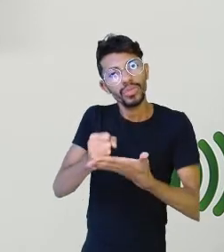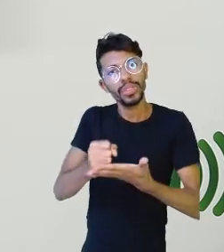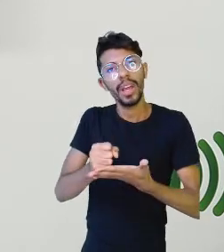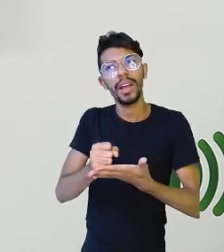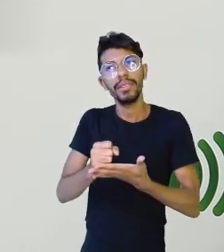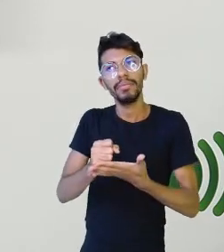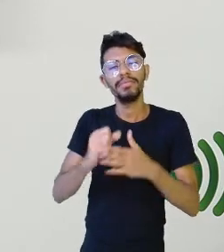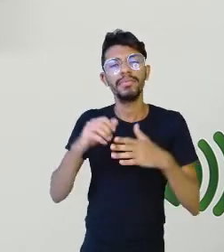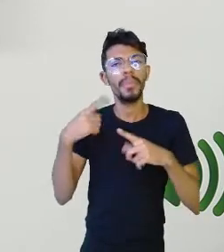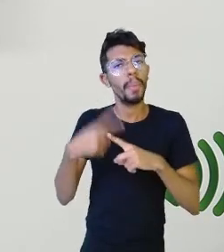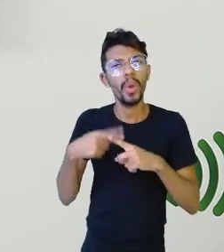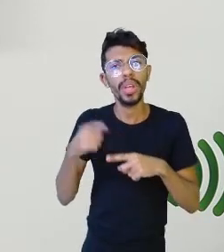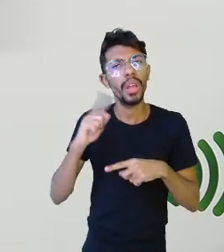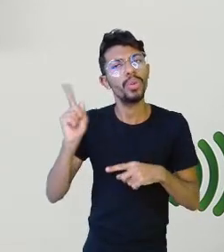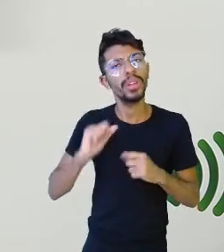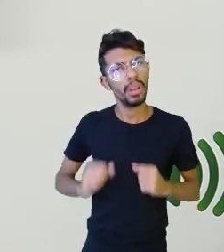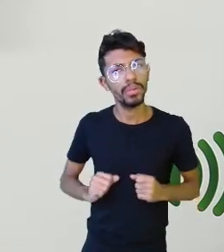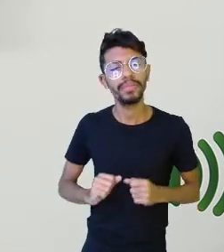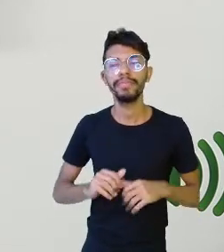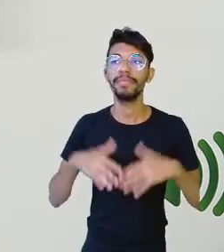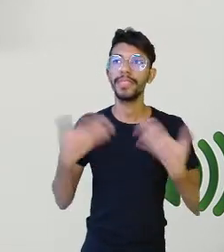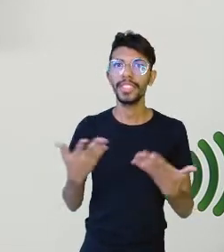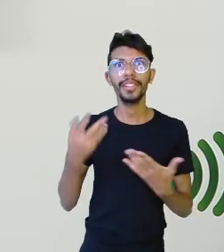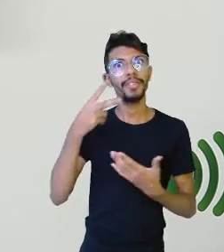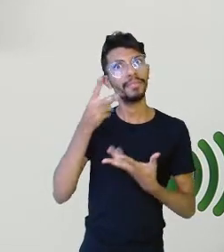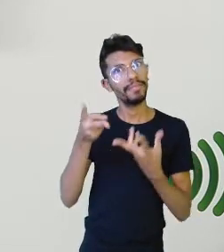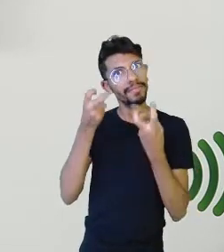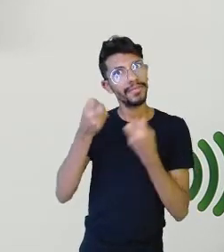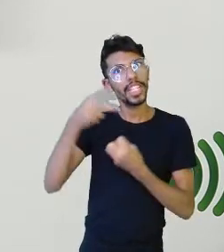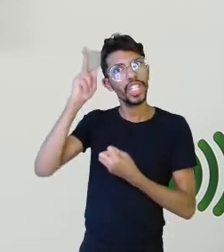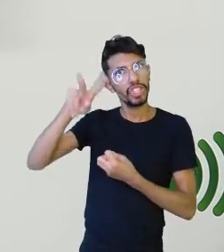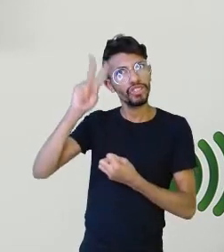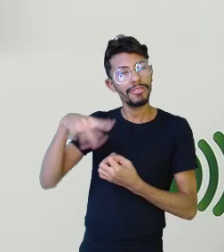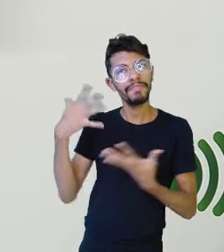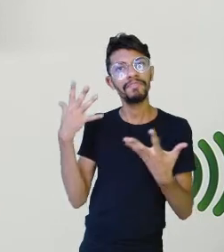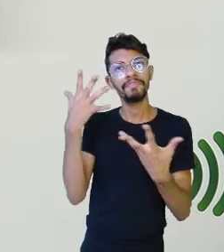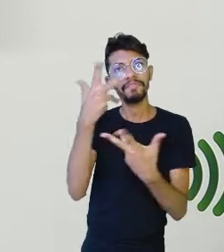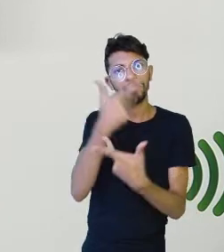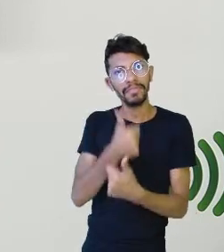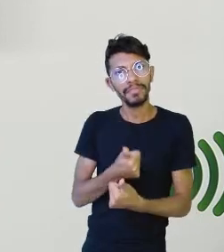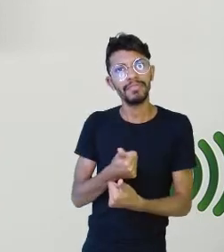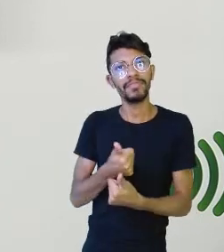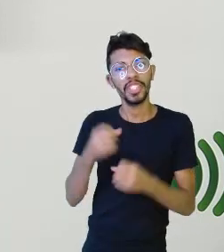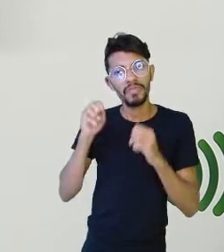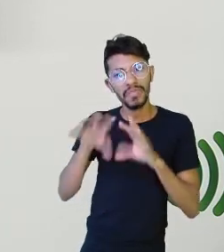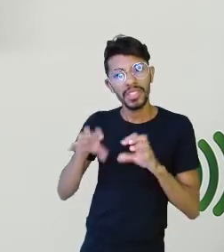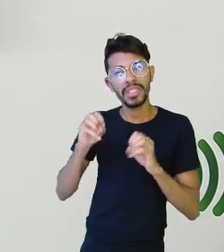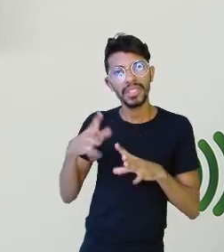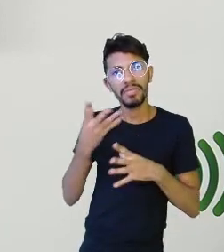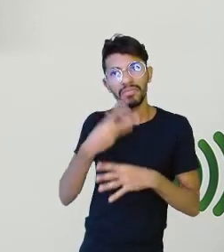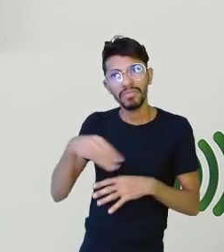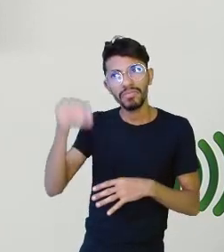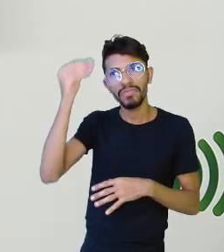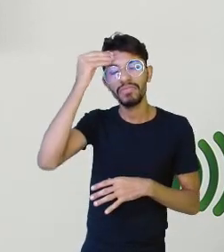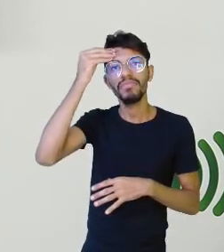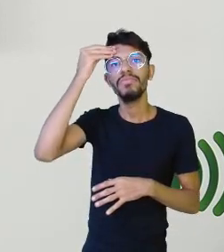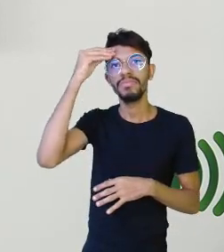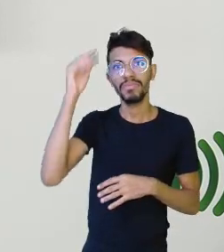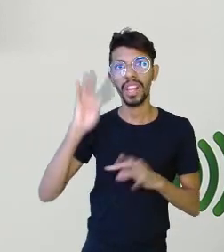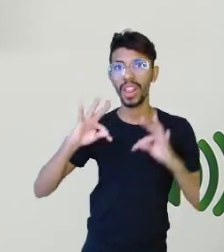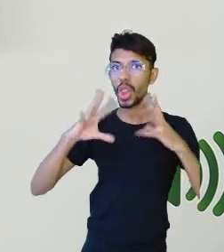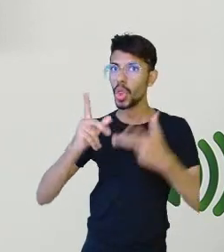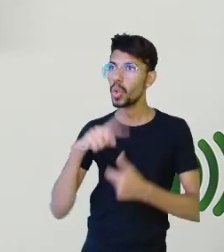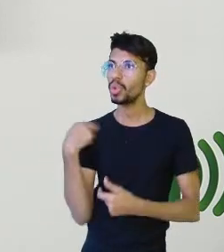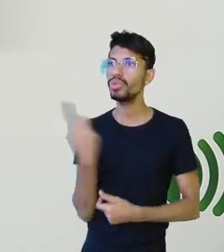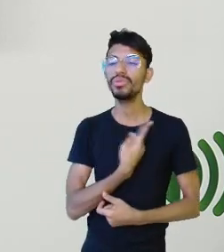que não? Vejam que história belíssima, uma lição tão grande para todos nós, não é? Então,